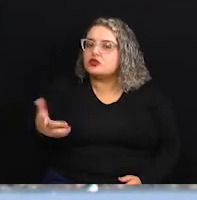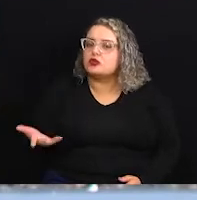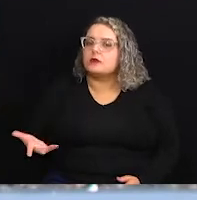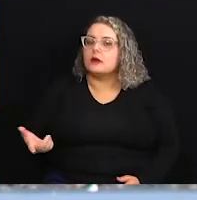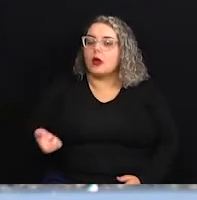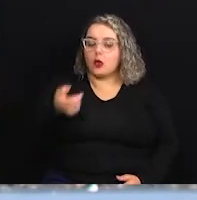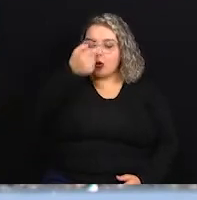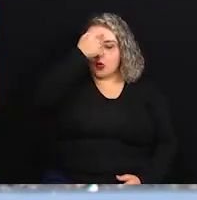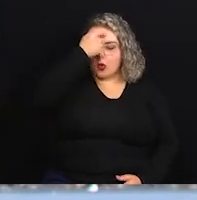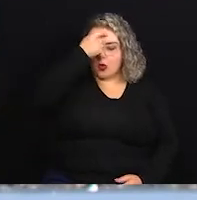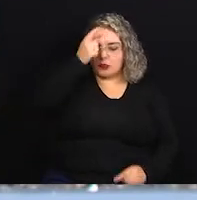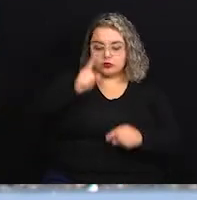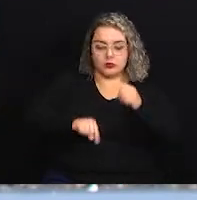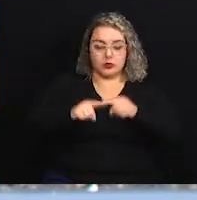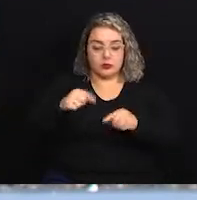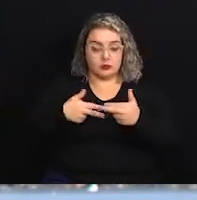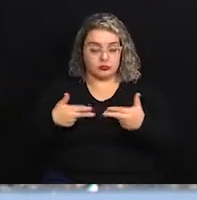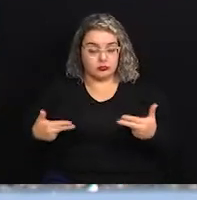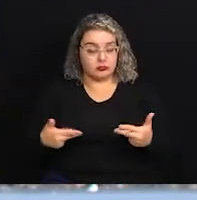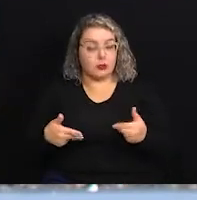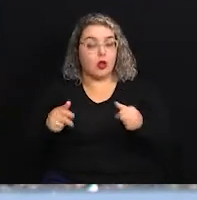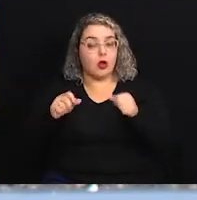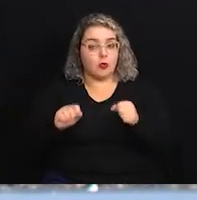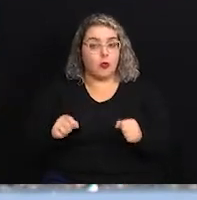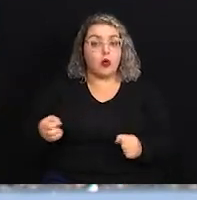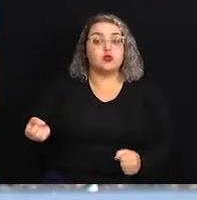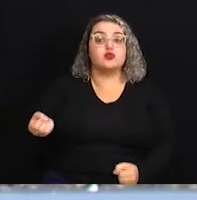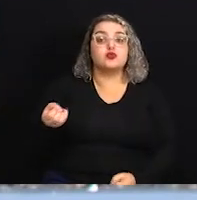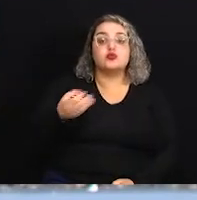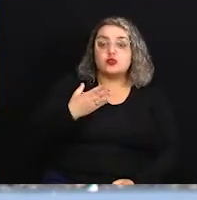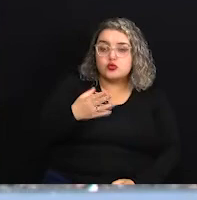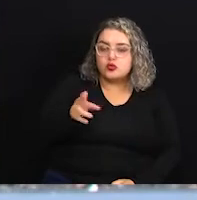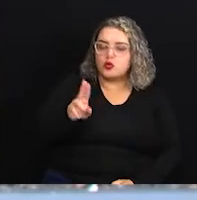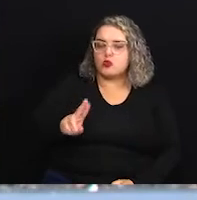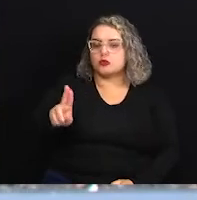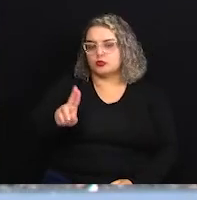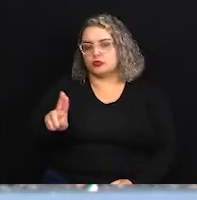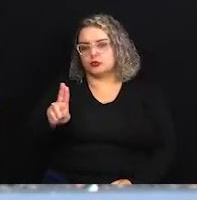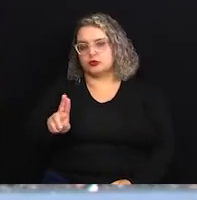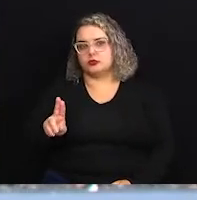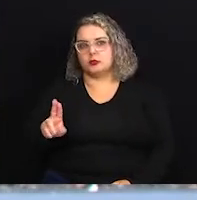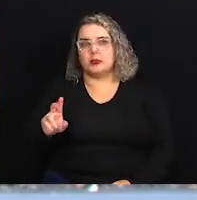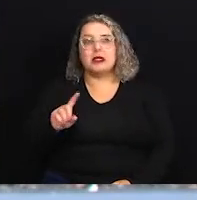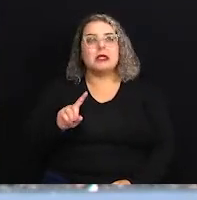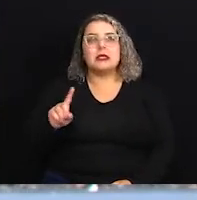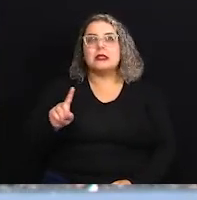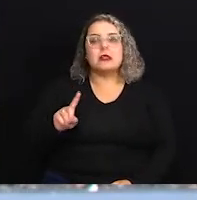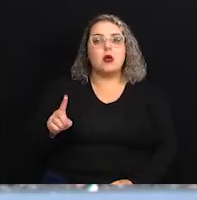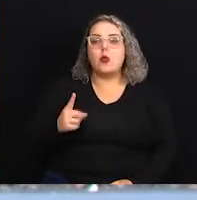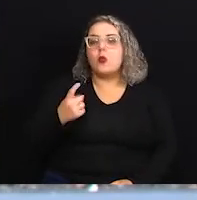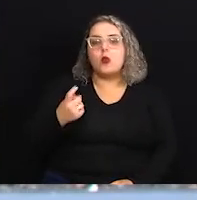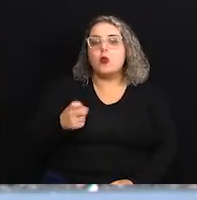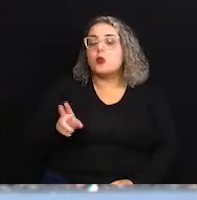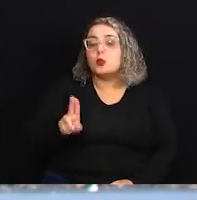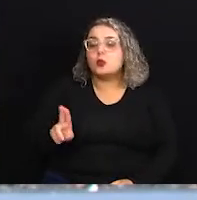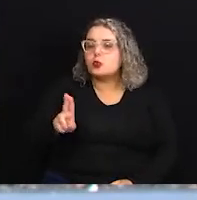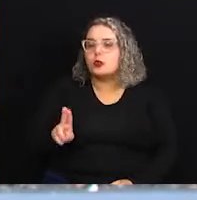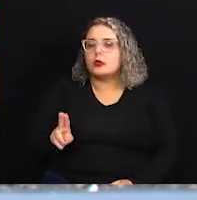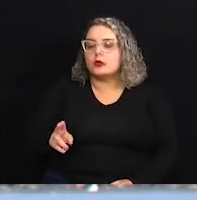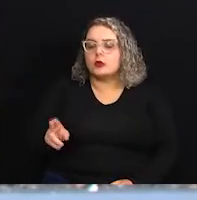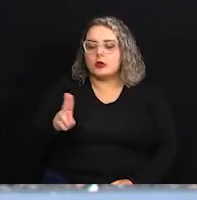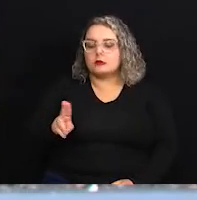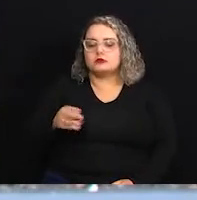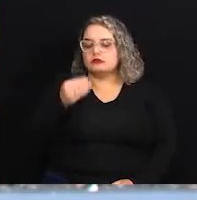que as mercadorias podem ter novos usos e não um único uso que você